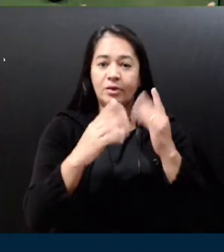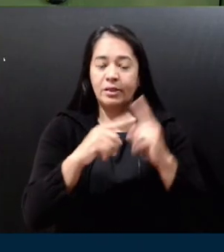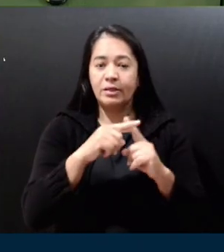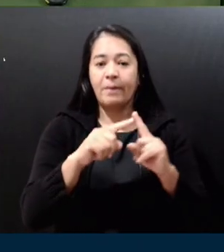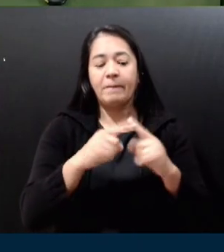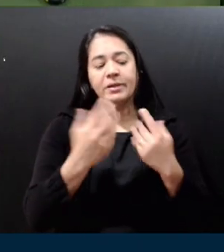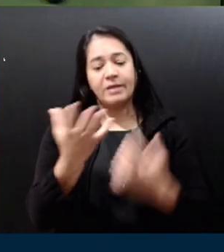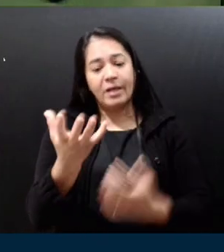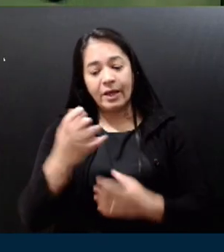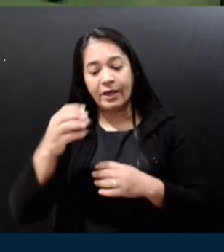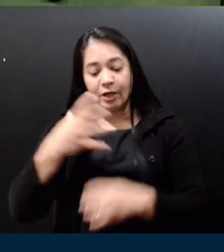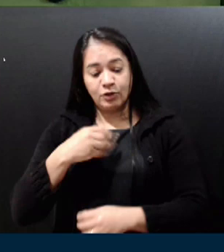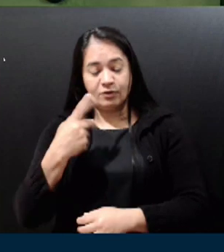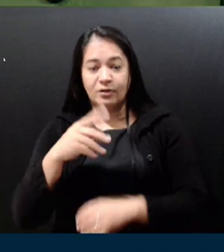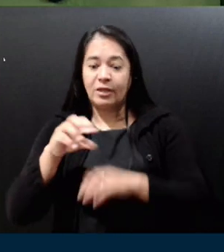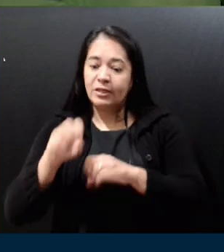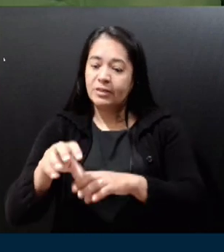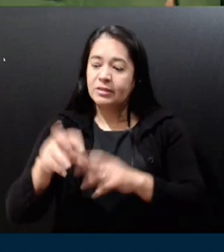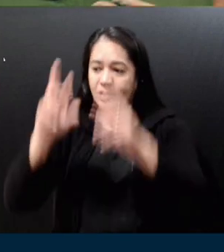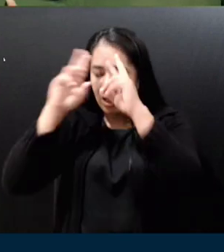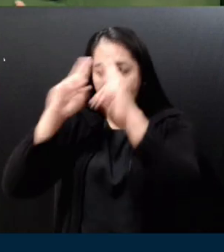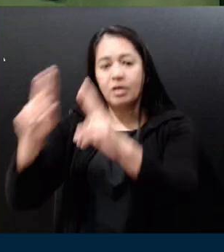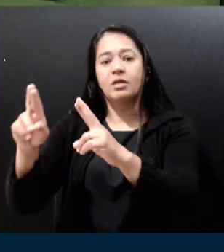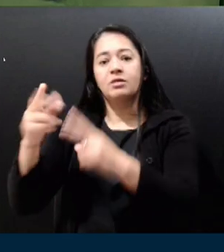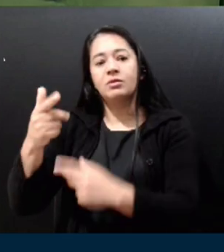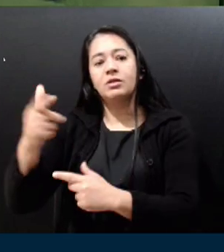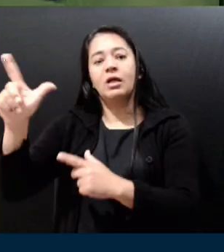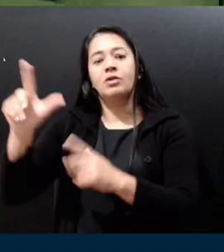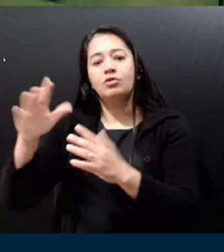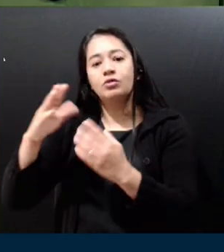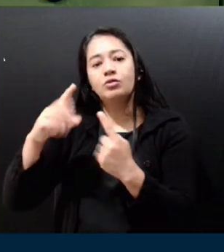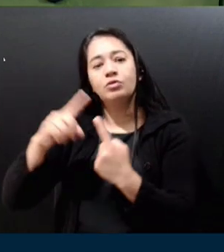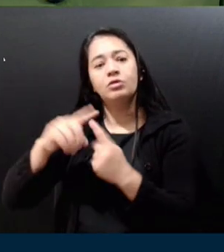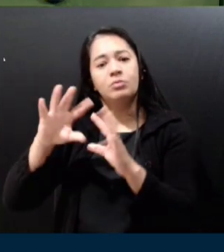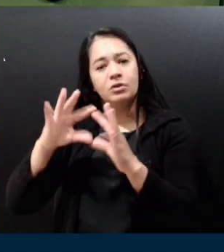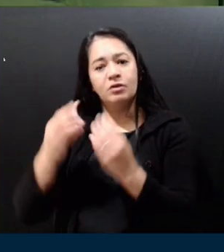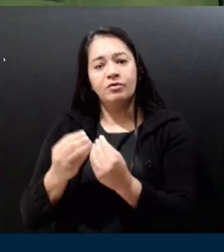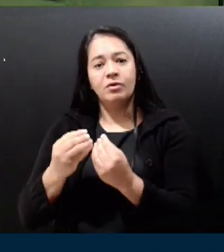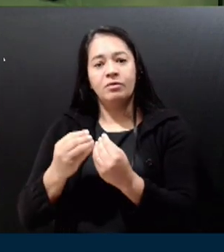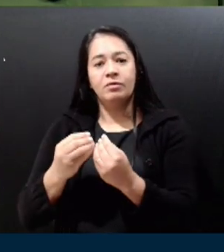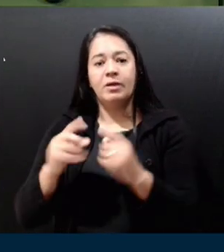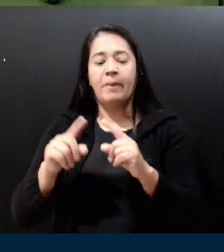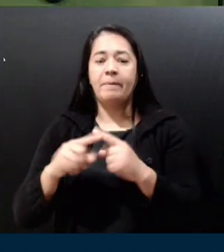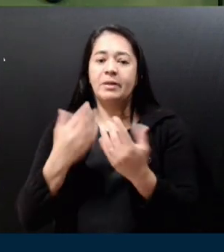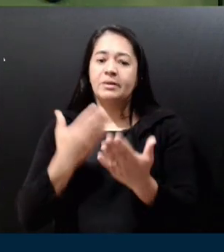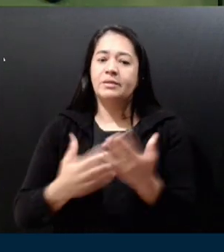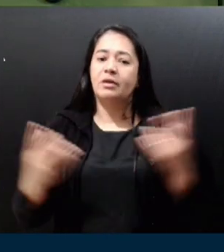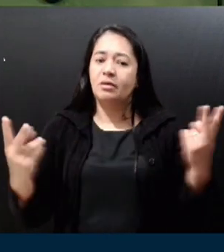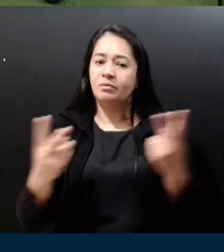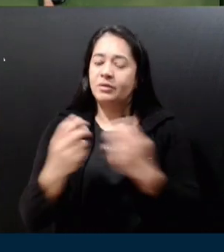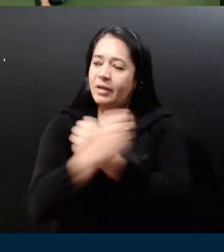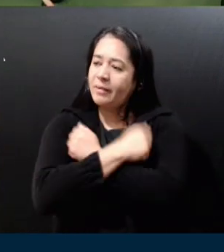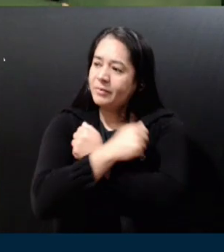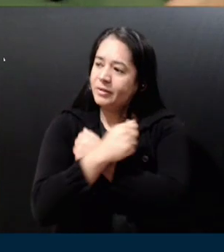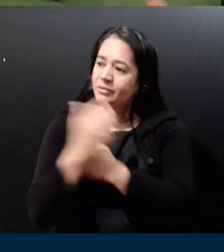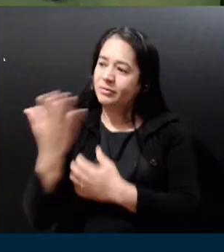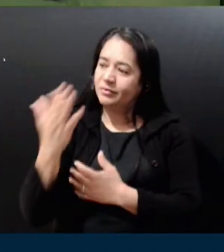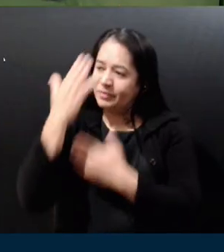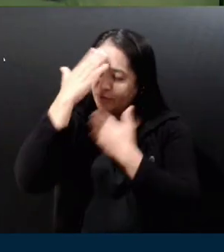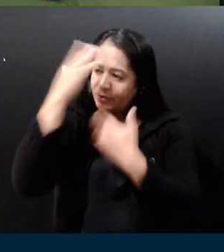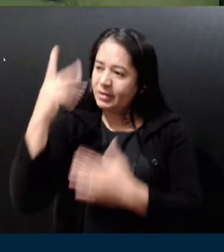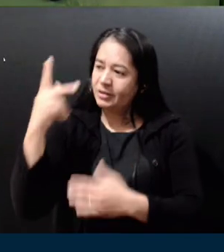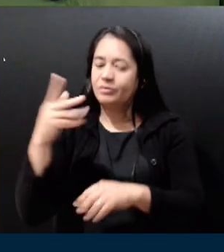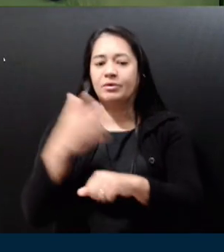filhos a respeitar os outros formatos sem a perda de valores, né? Aninha, abraço para você, querida. Obrigada pela sua participação. Vamos